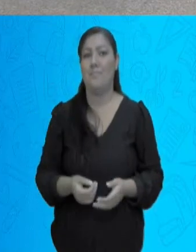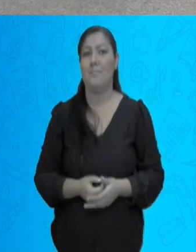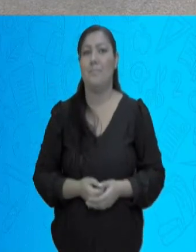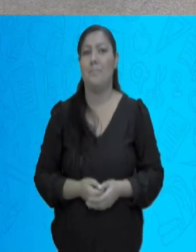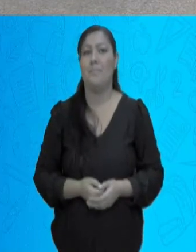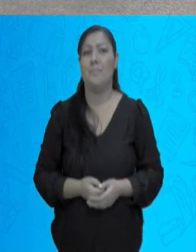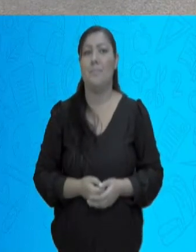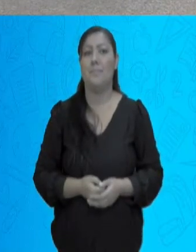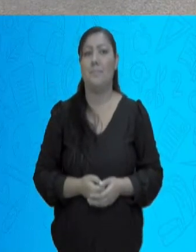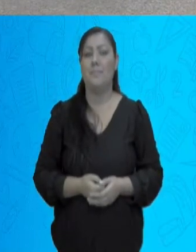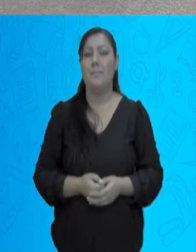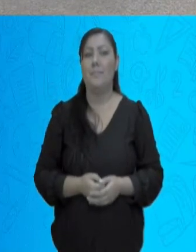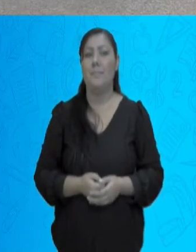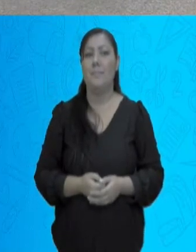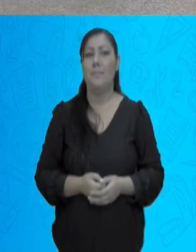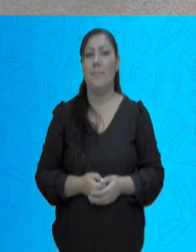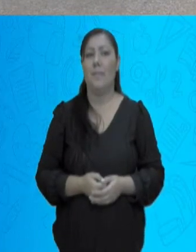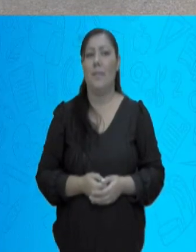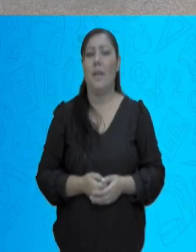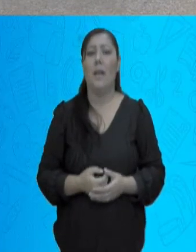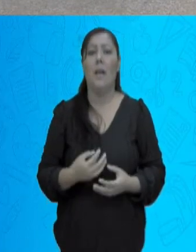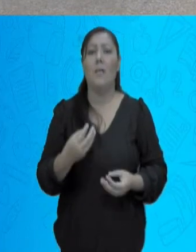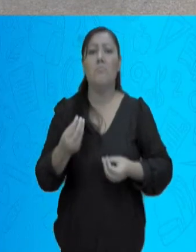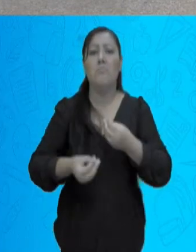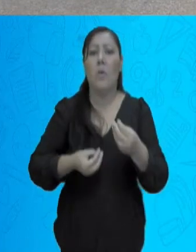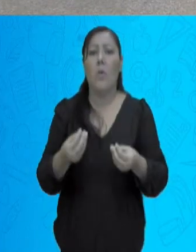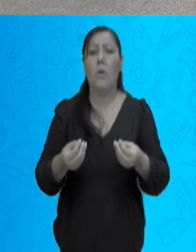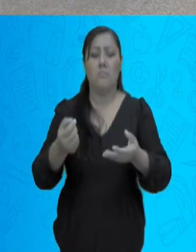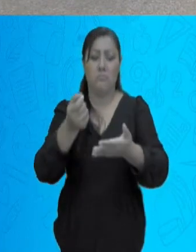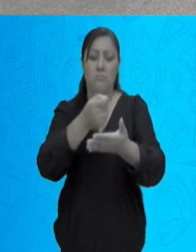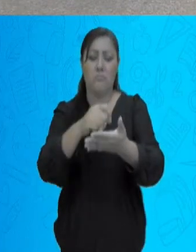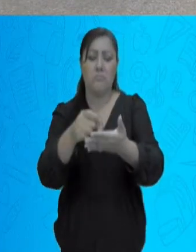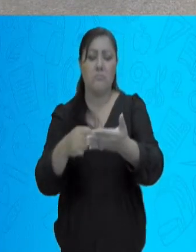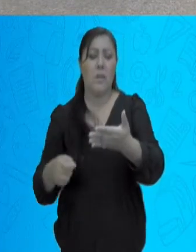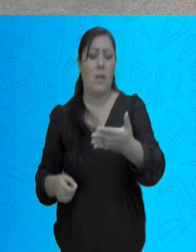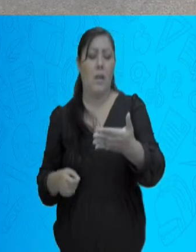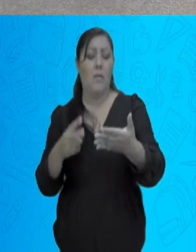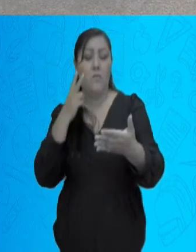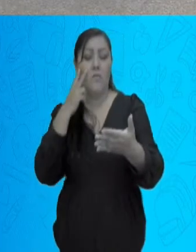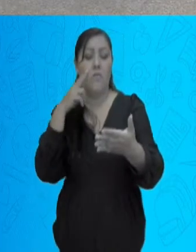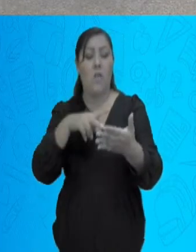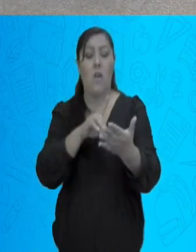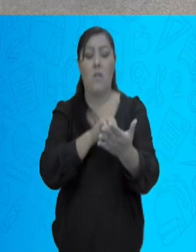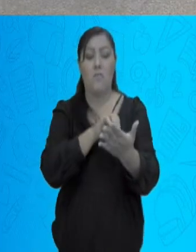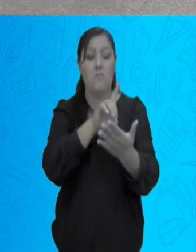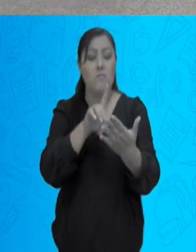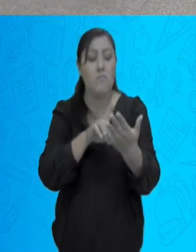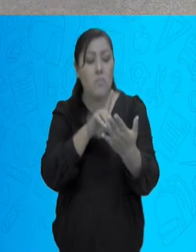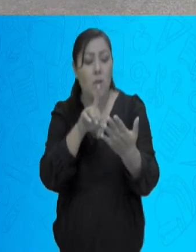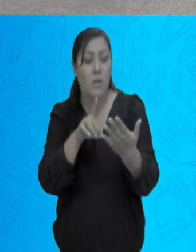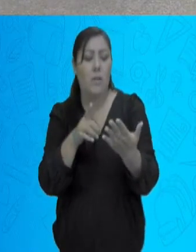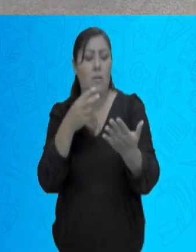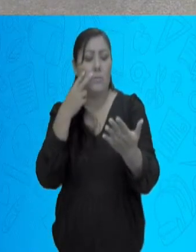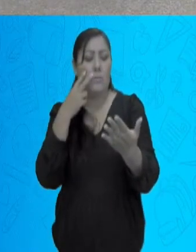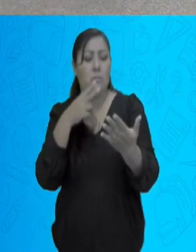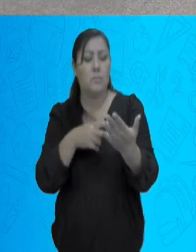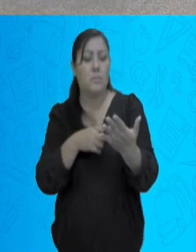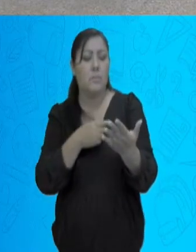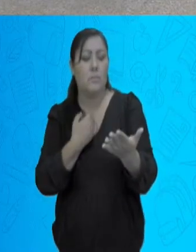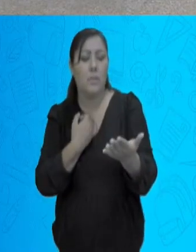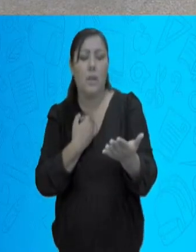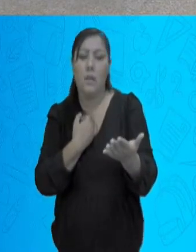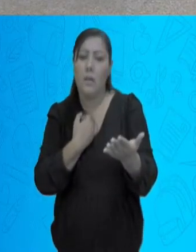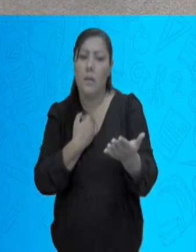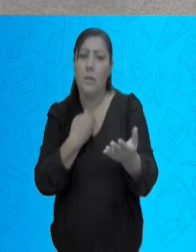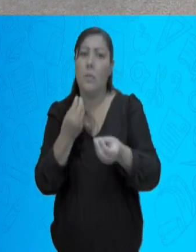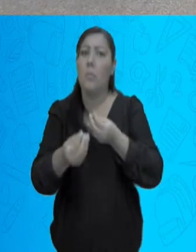verbo. É a forma como ele aparece no dicionário. Isso mesmo. Ele não se